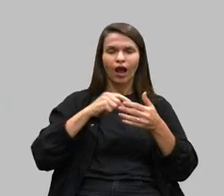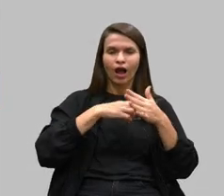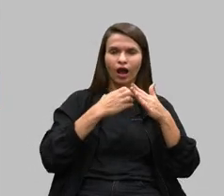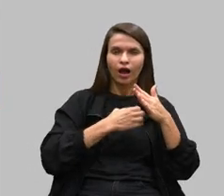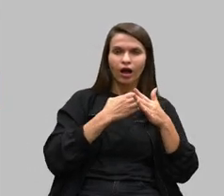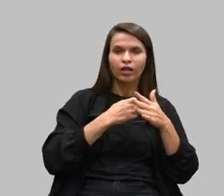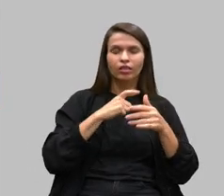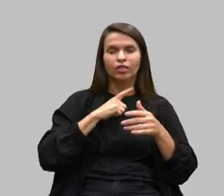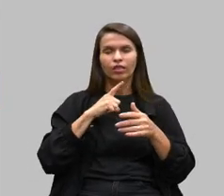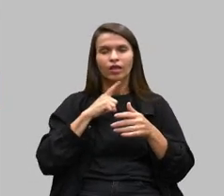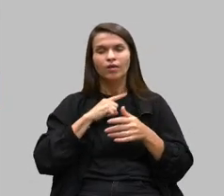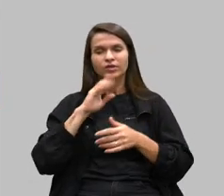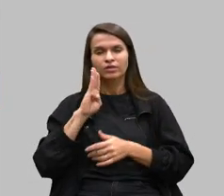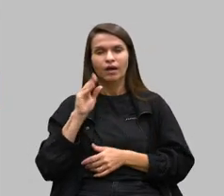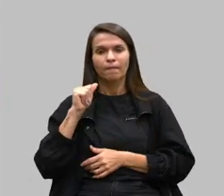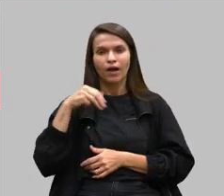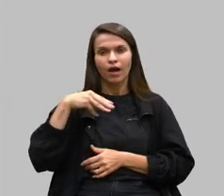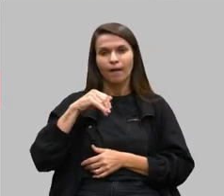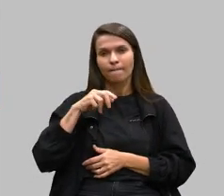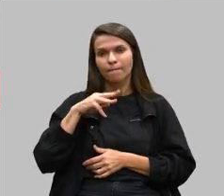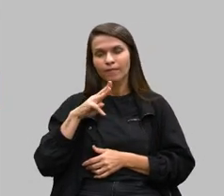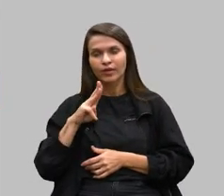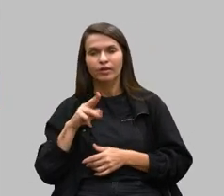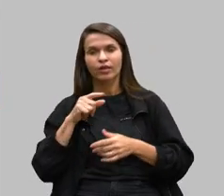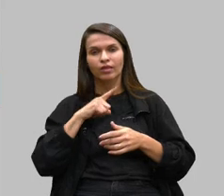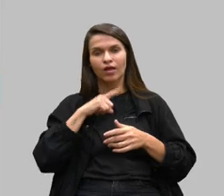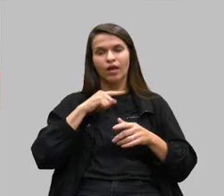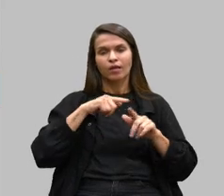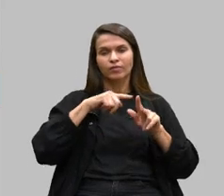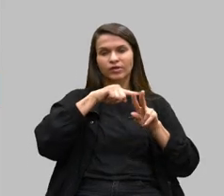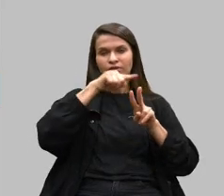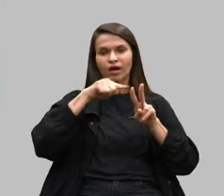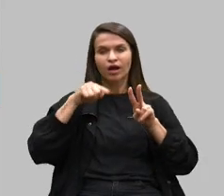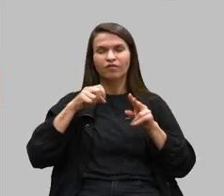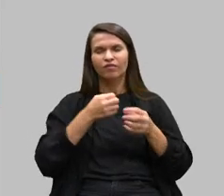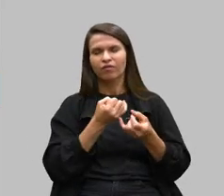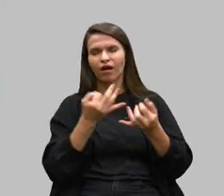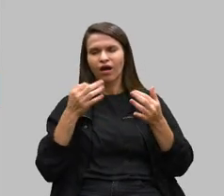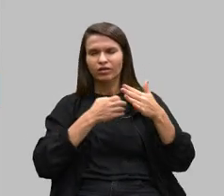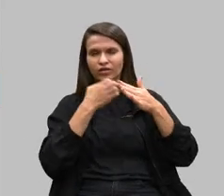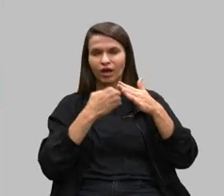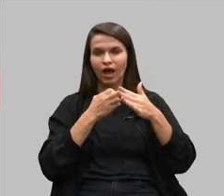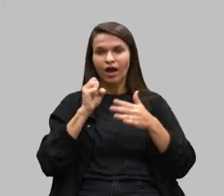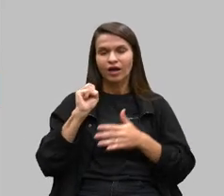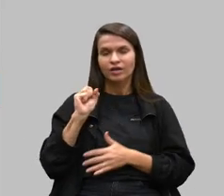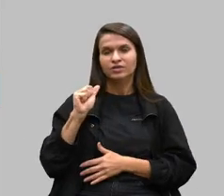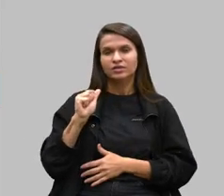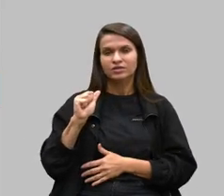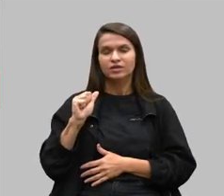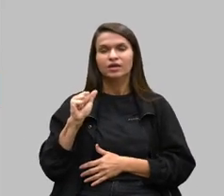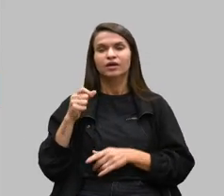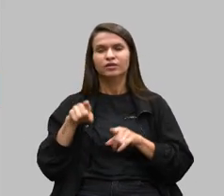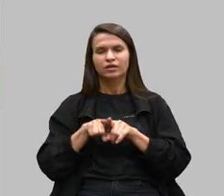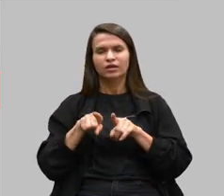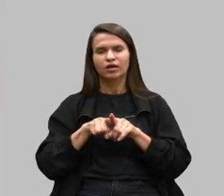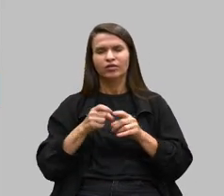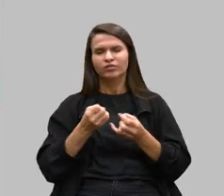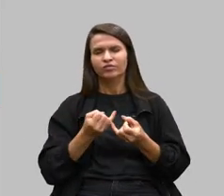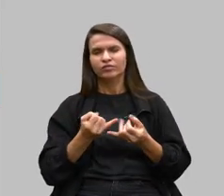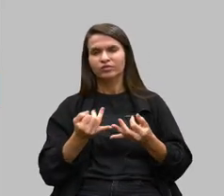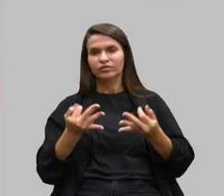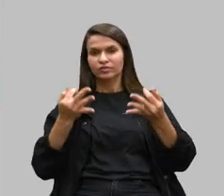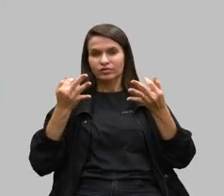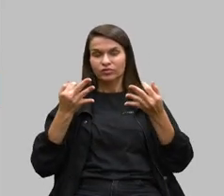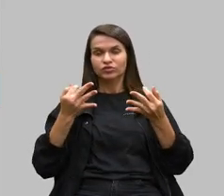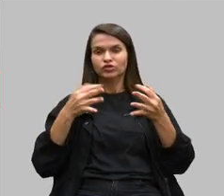bamin temos a Vale temos várias empresas a e temos um volume impressionante de